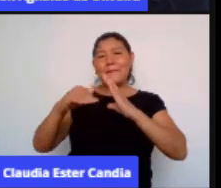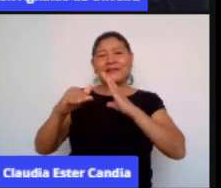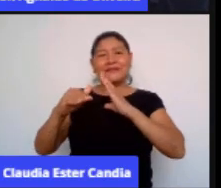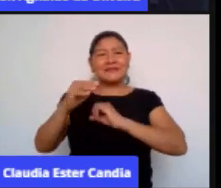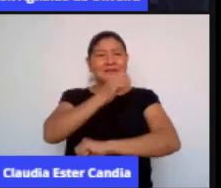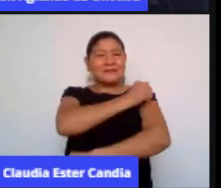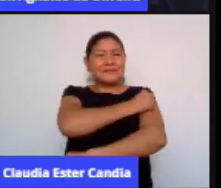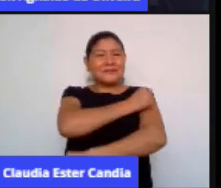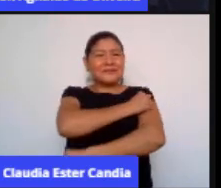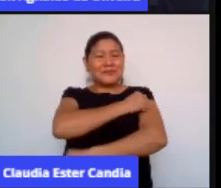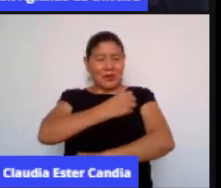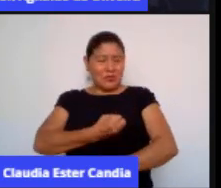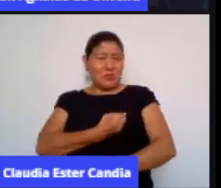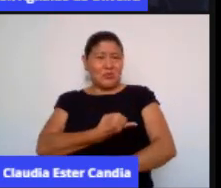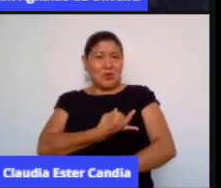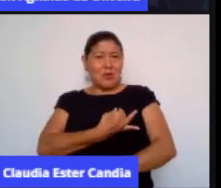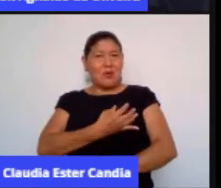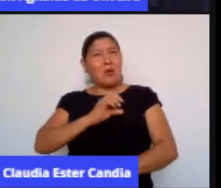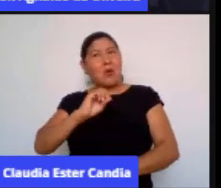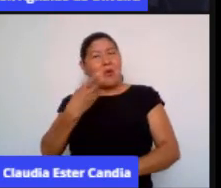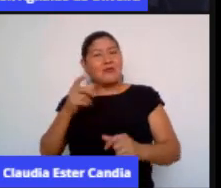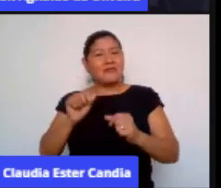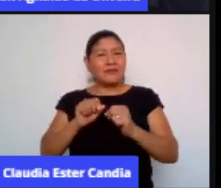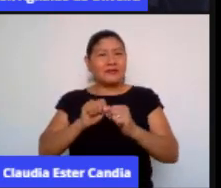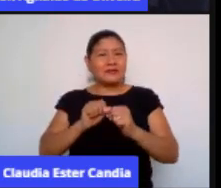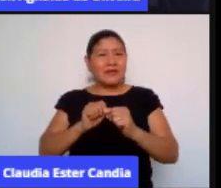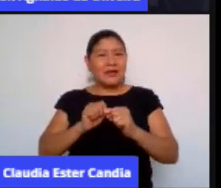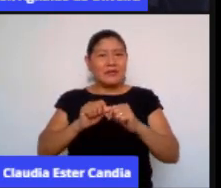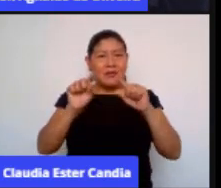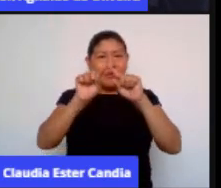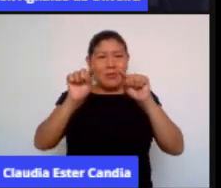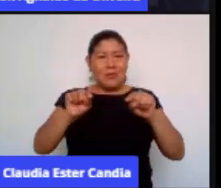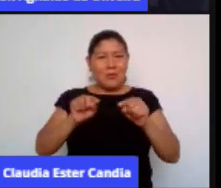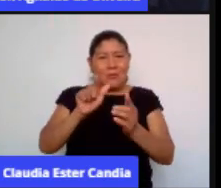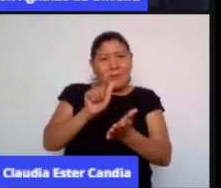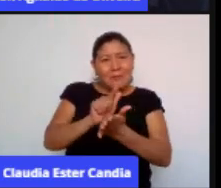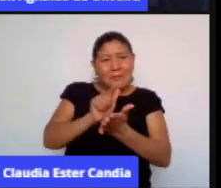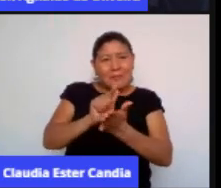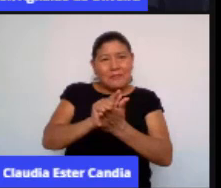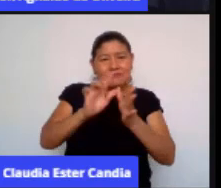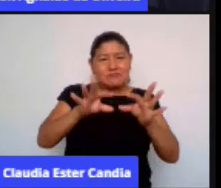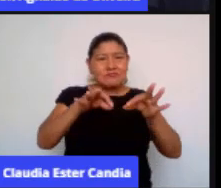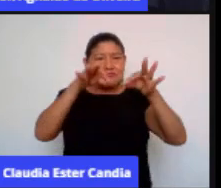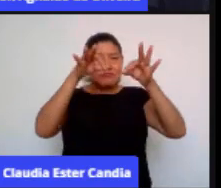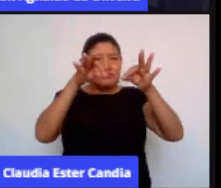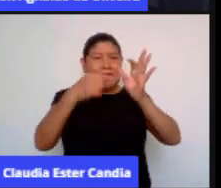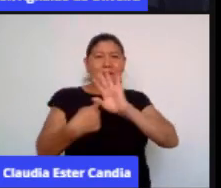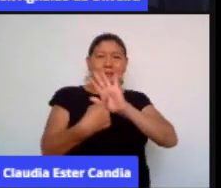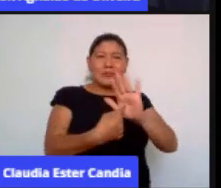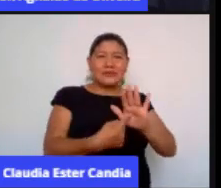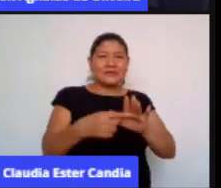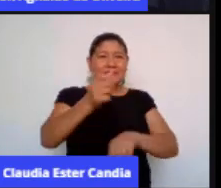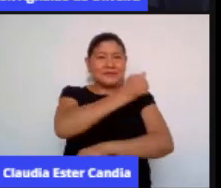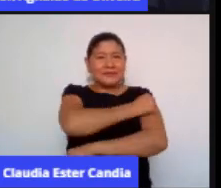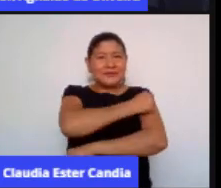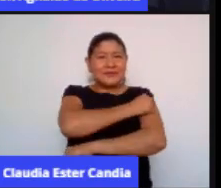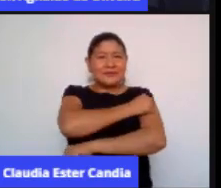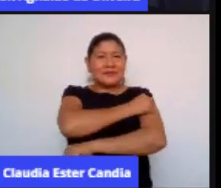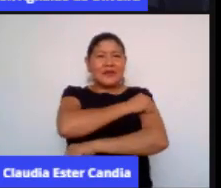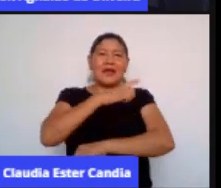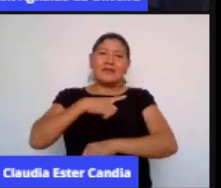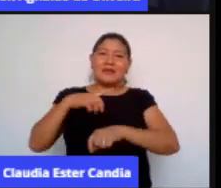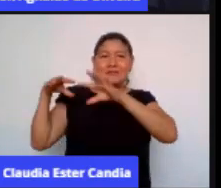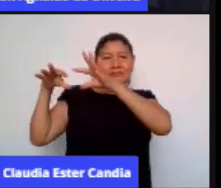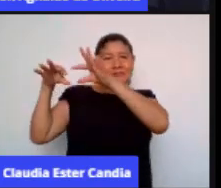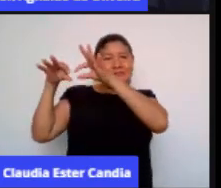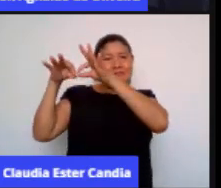número, mostrando alguma cartinha, né, alguma coisa com imagem e colocando isso, por exemplo, aqui, né, se eu tivesse um varal aqui atrás de